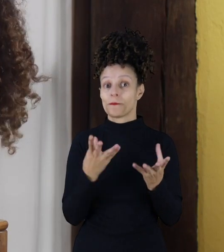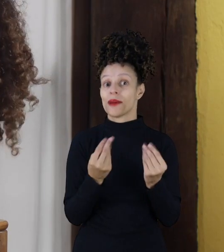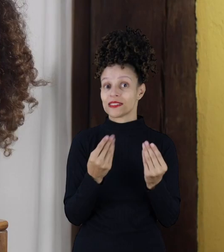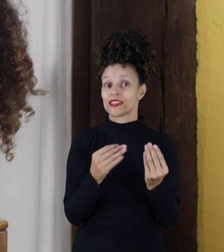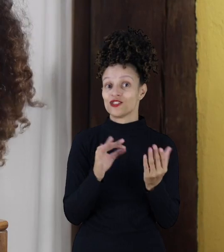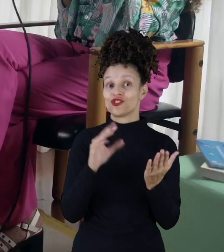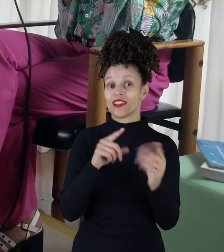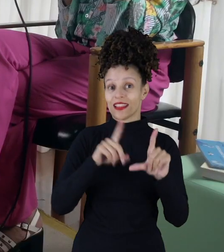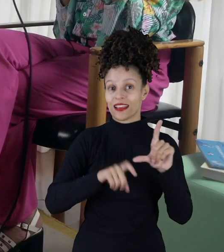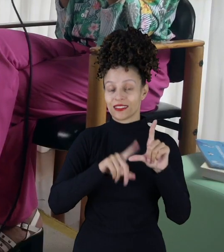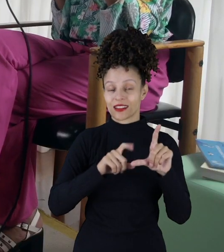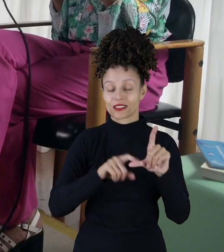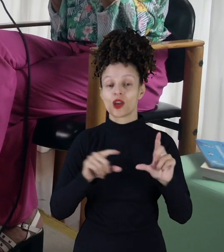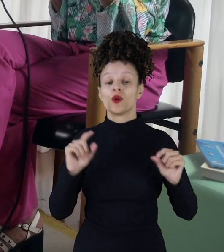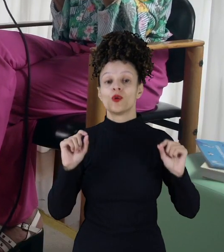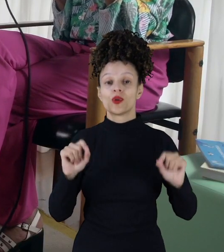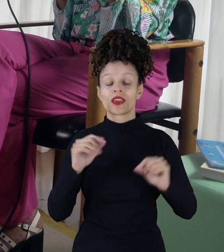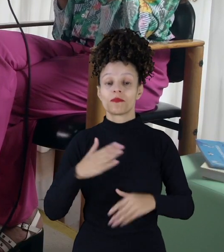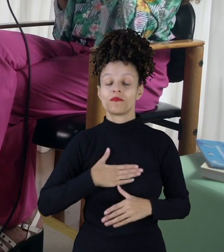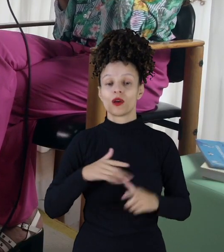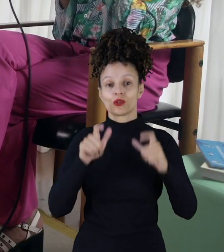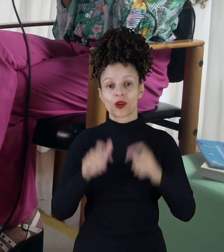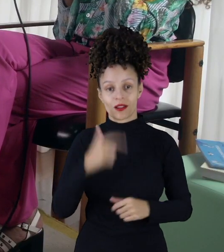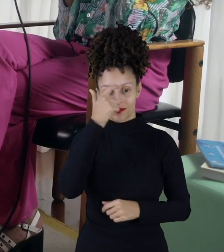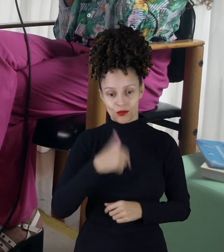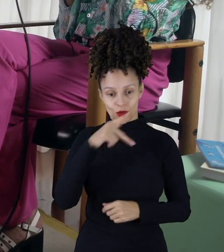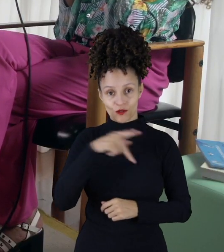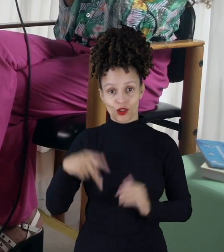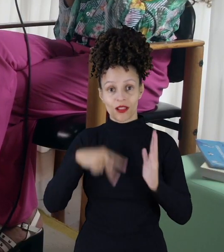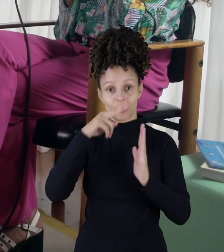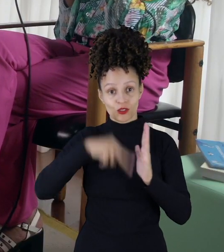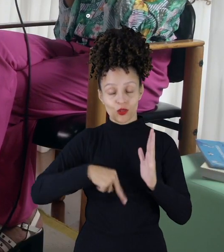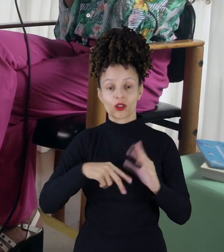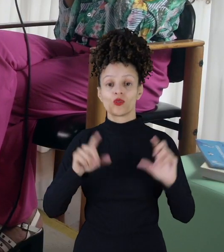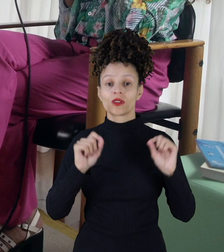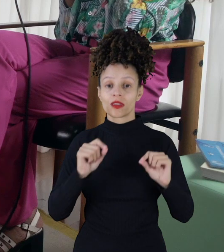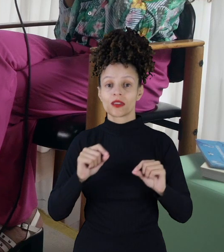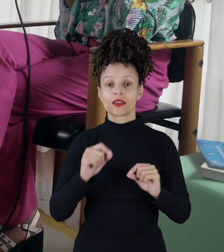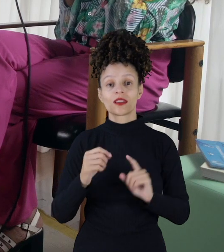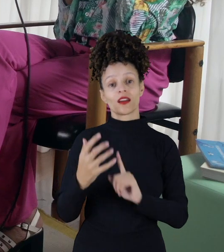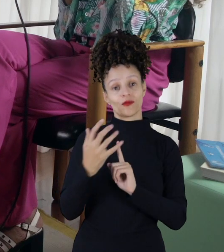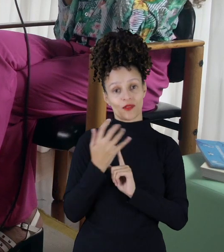pegar livros que tinham bastante letras. Então, qual é o meu lugar enquanto professora leitora? O quanto isso